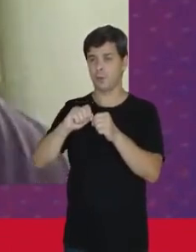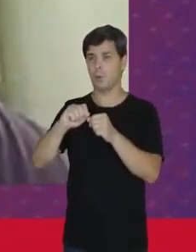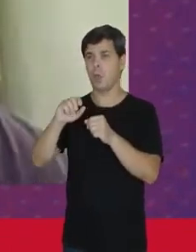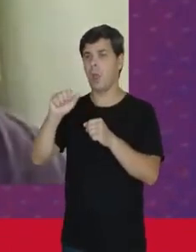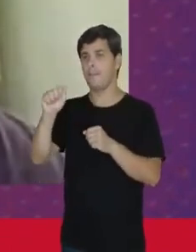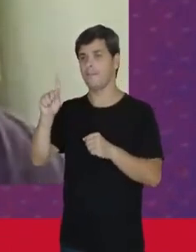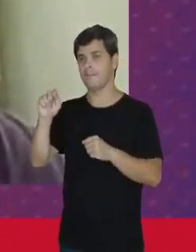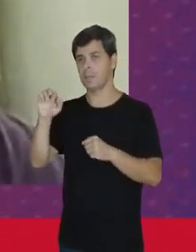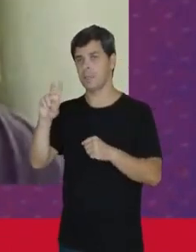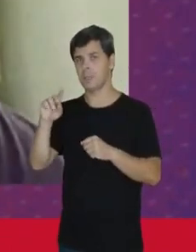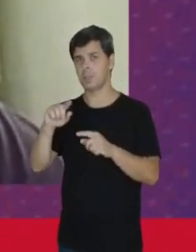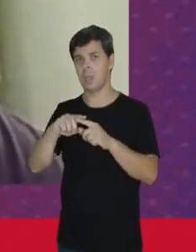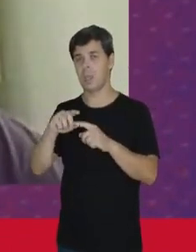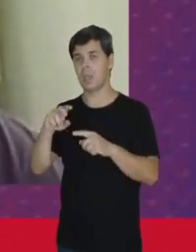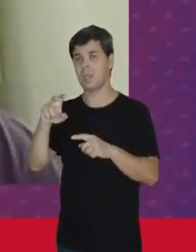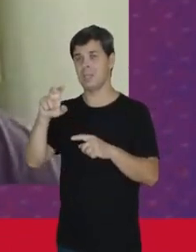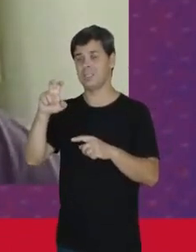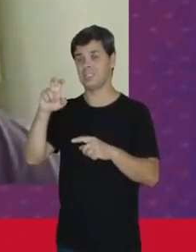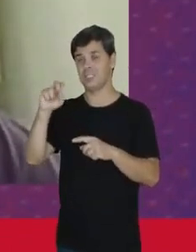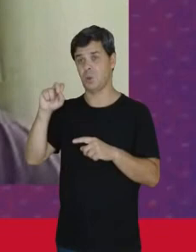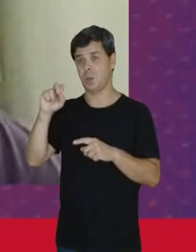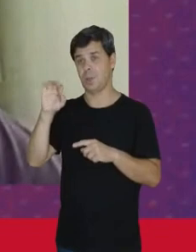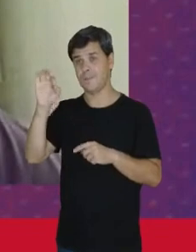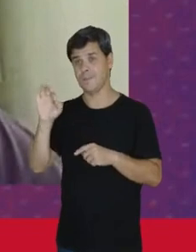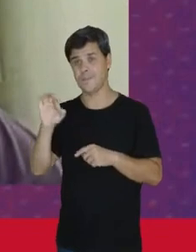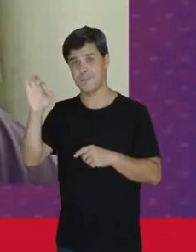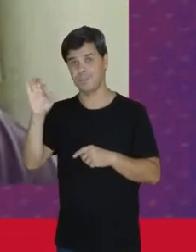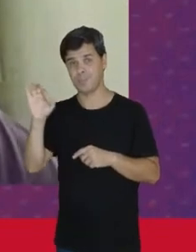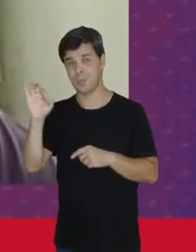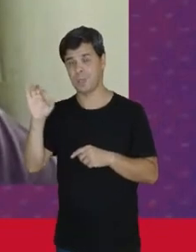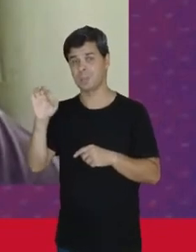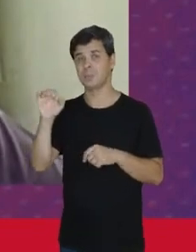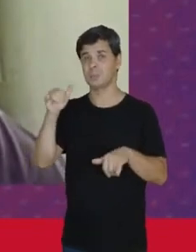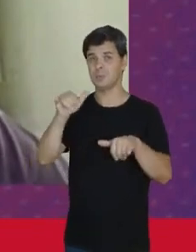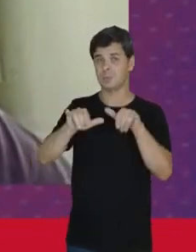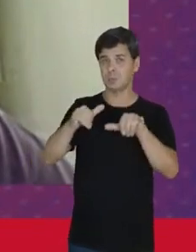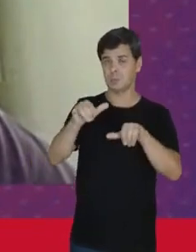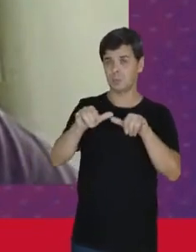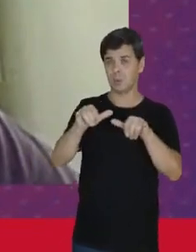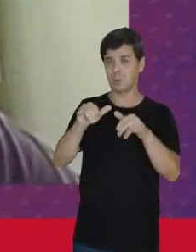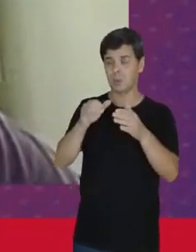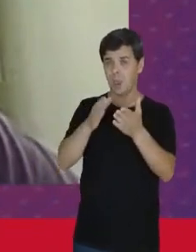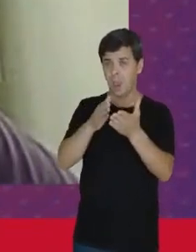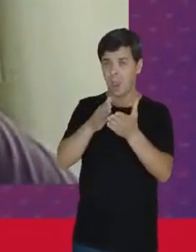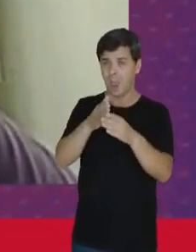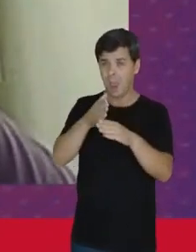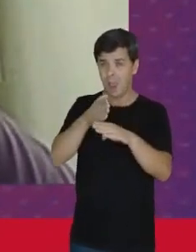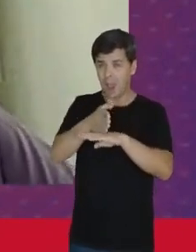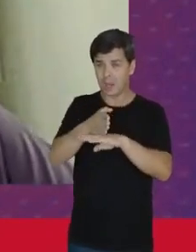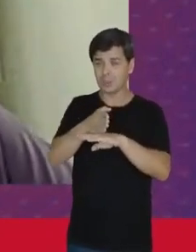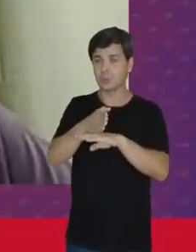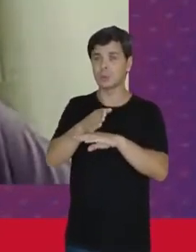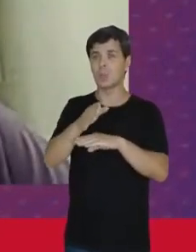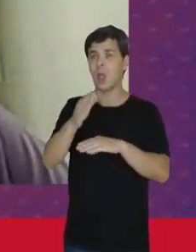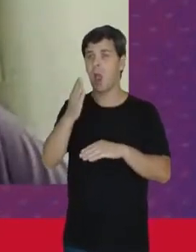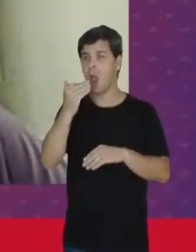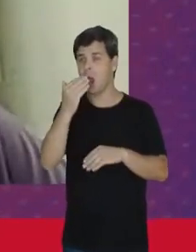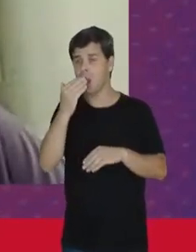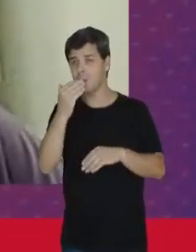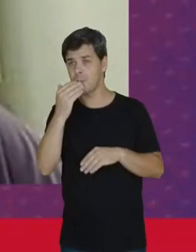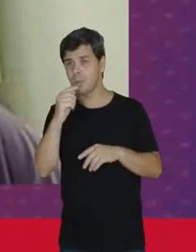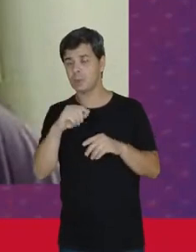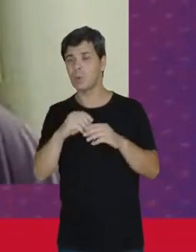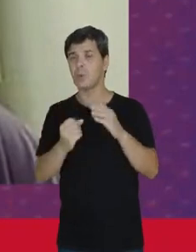veneno, e 50% dessas substâncias vão diretamente para os alimentos, vão para os produtos que